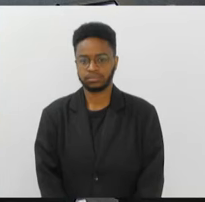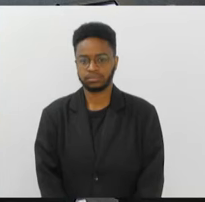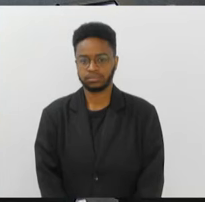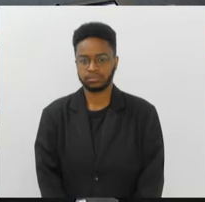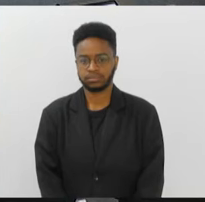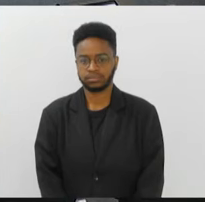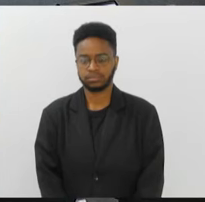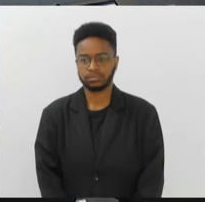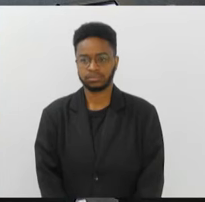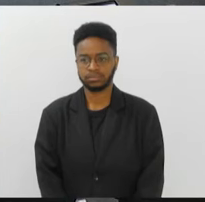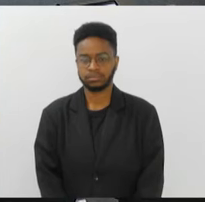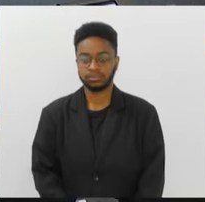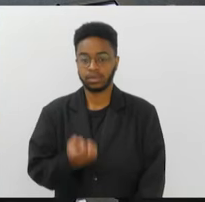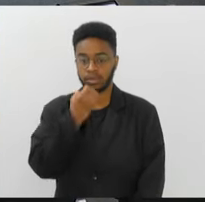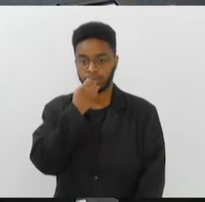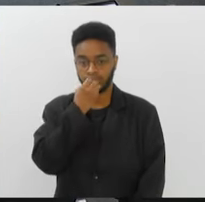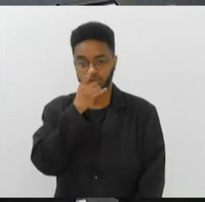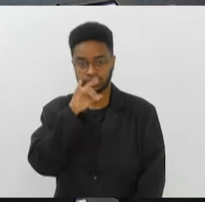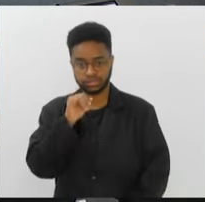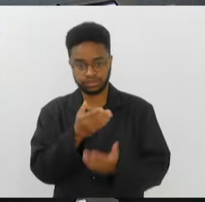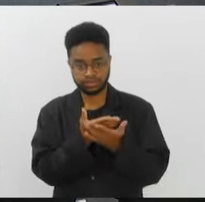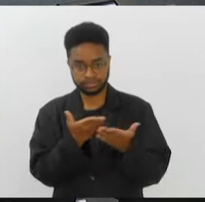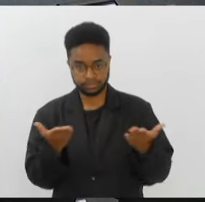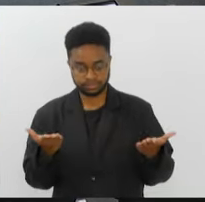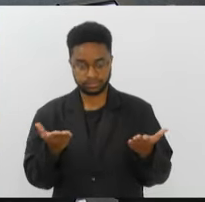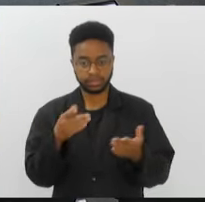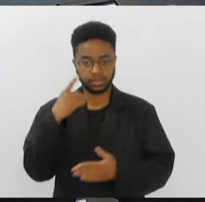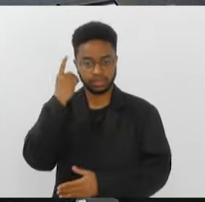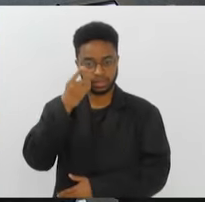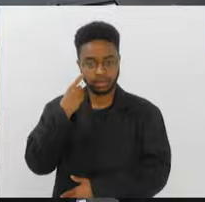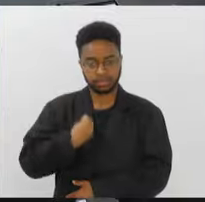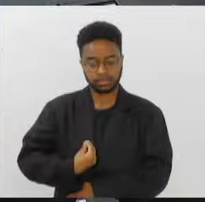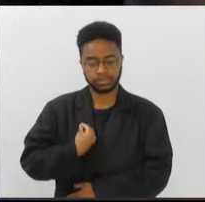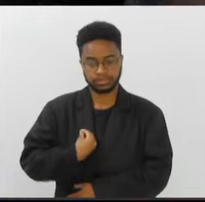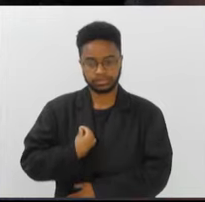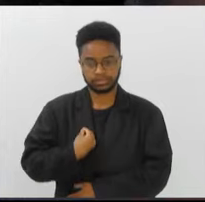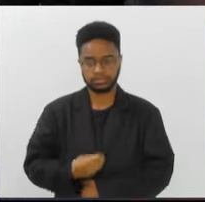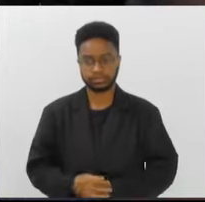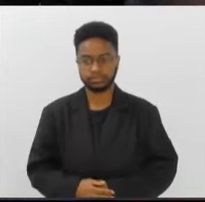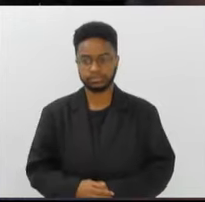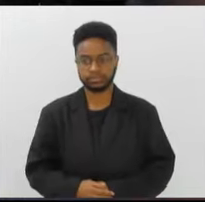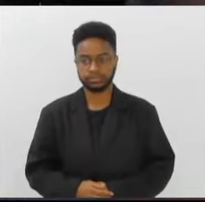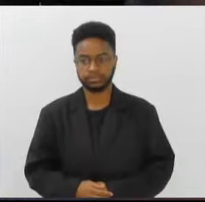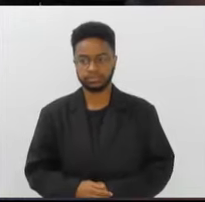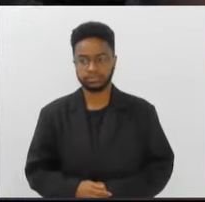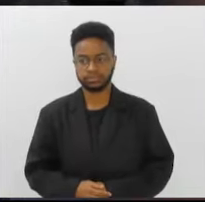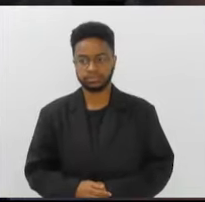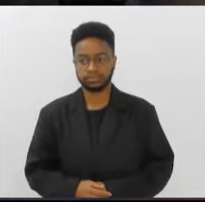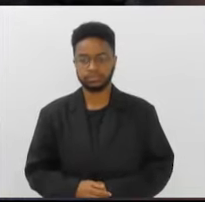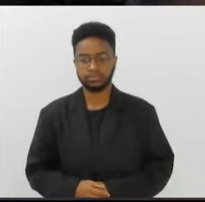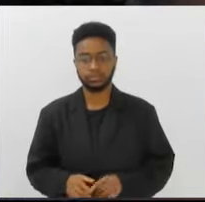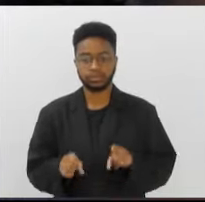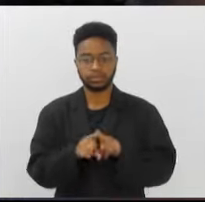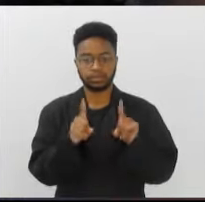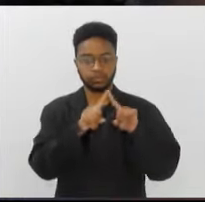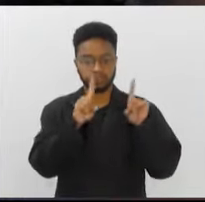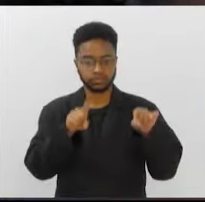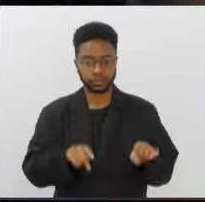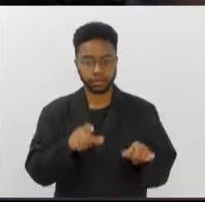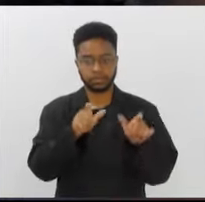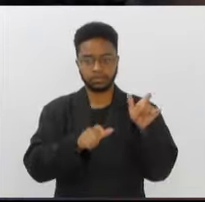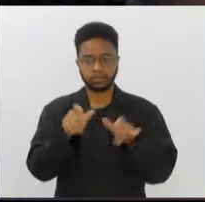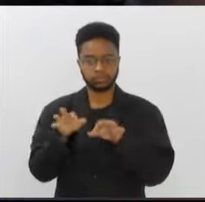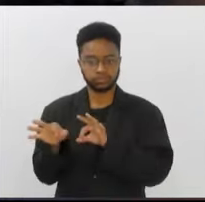Boa tarde, bom dia, perdão, senhoras e senhores deputados, assessores, servidores, público